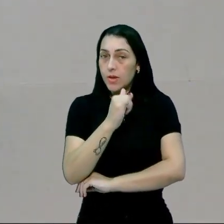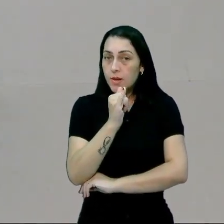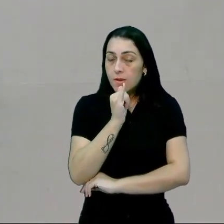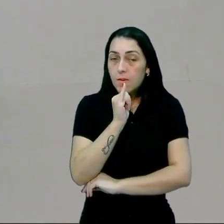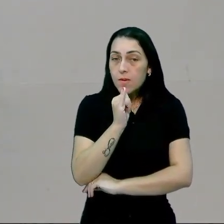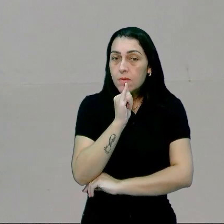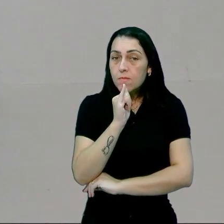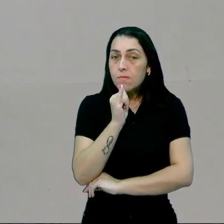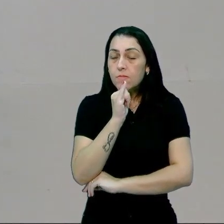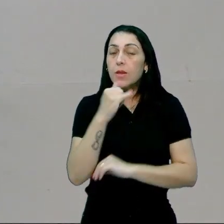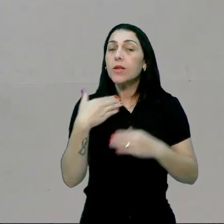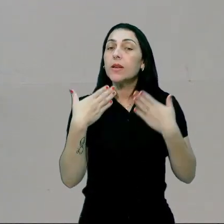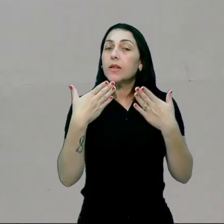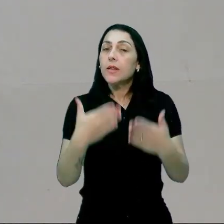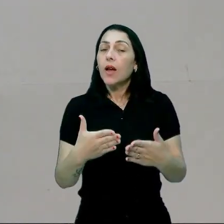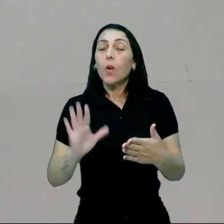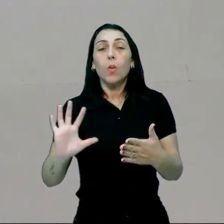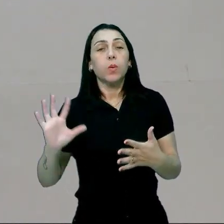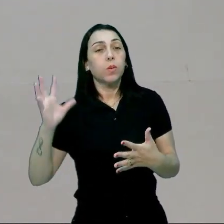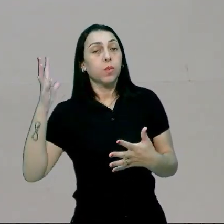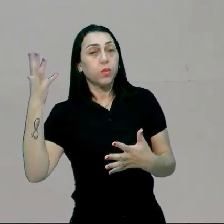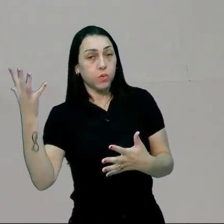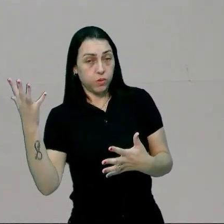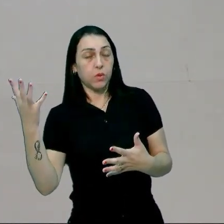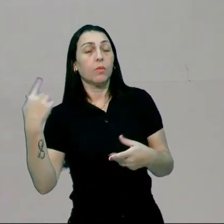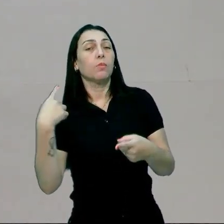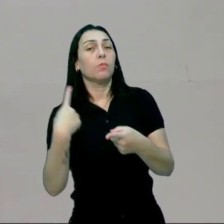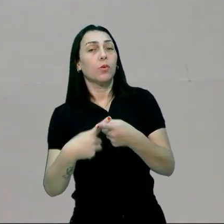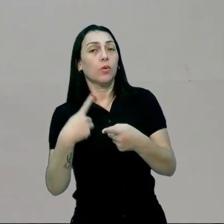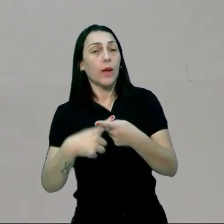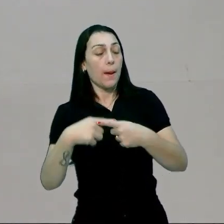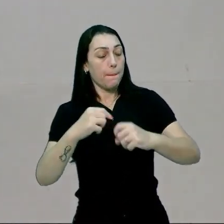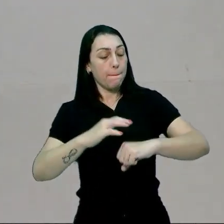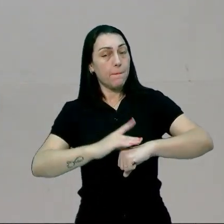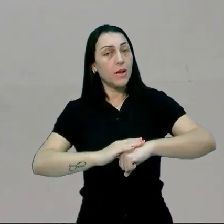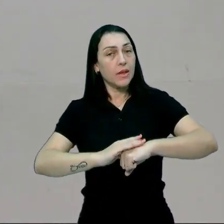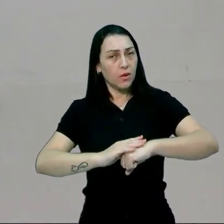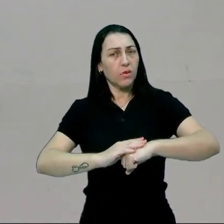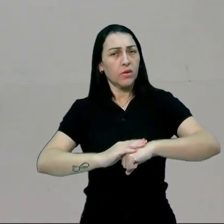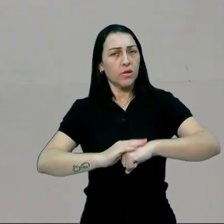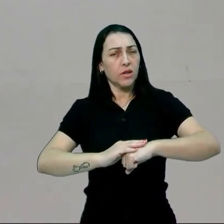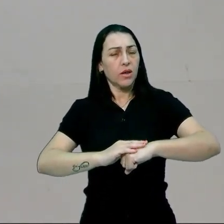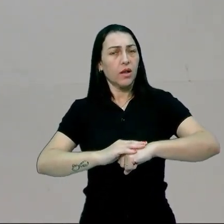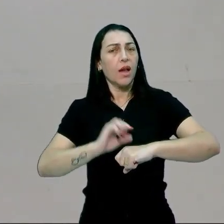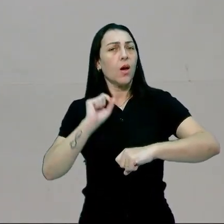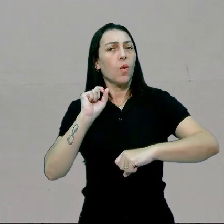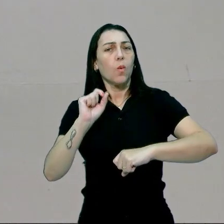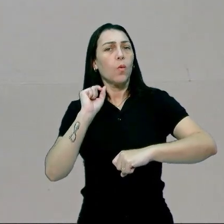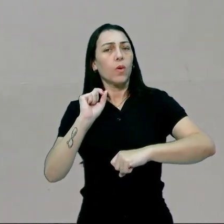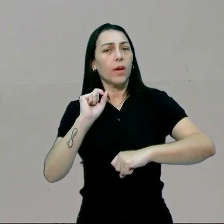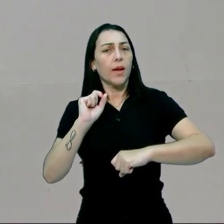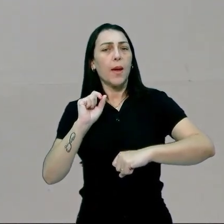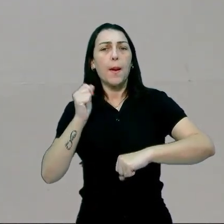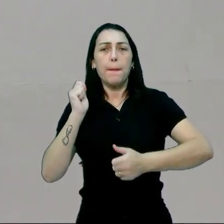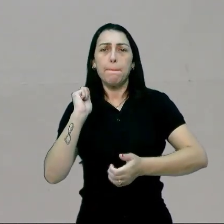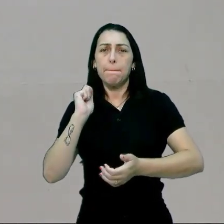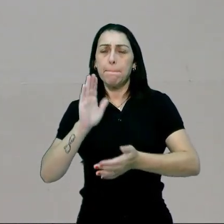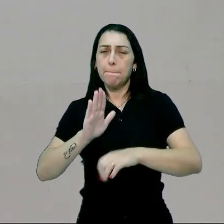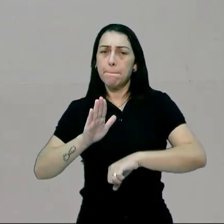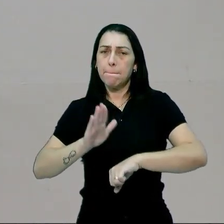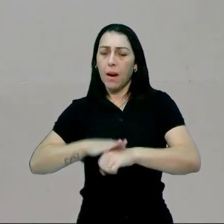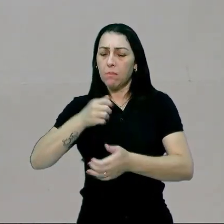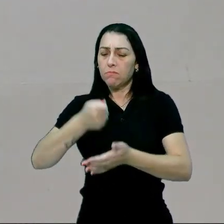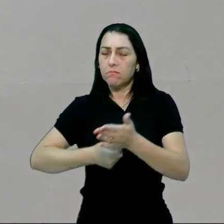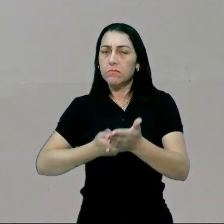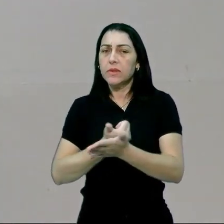exemplo, ele está chegando na situação justamente patológica. E aí é necessário o quê? Mais ação da